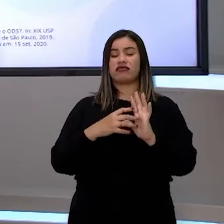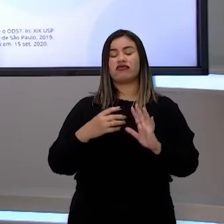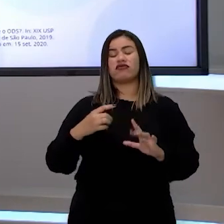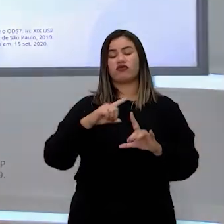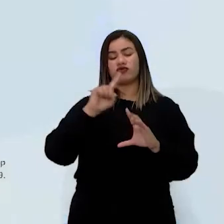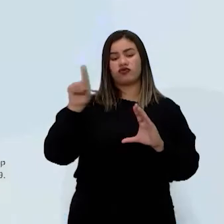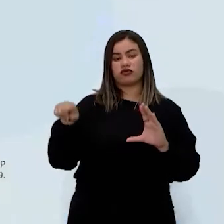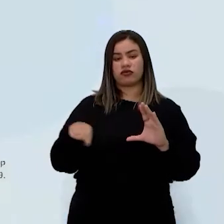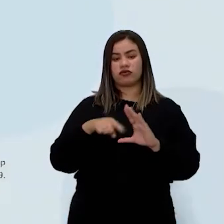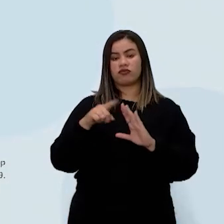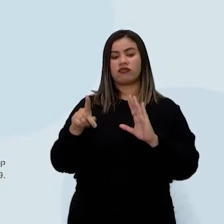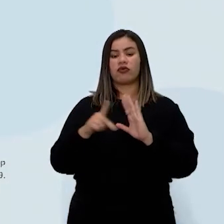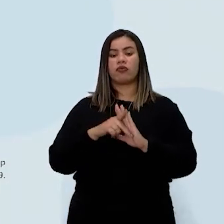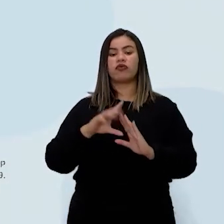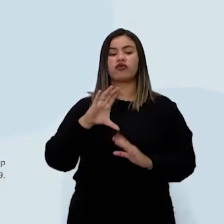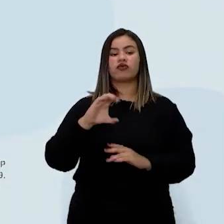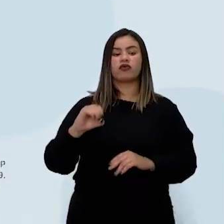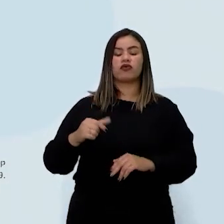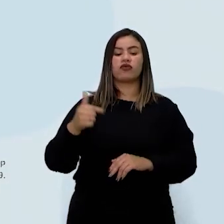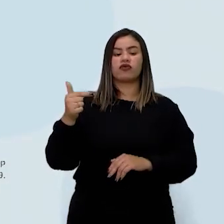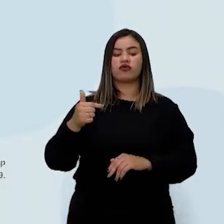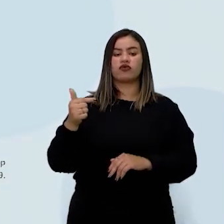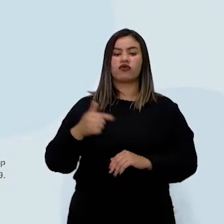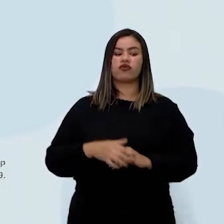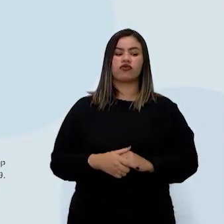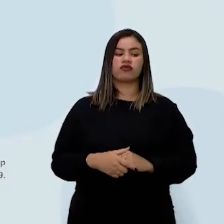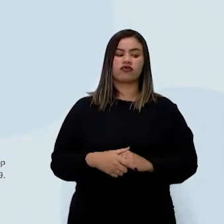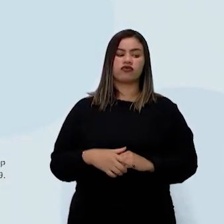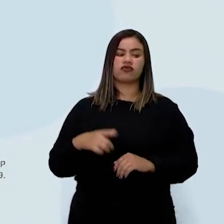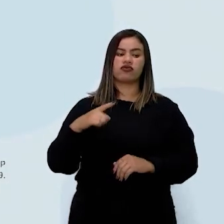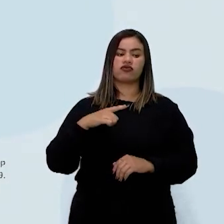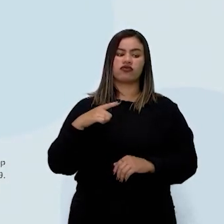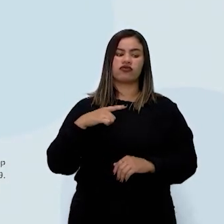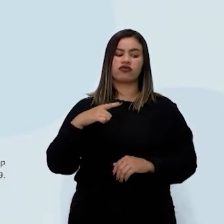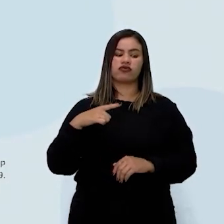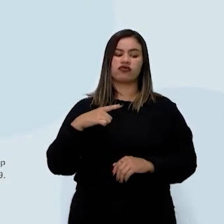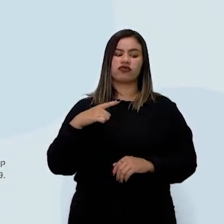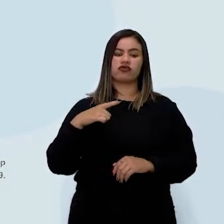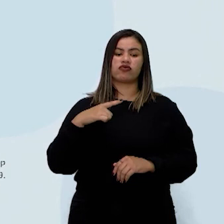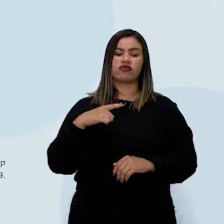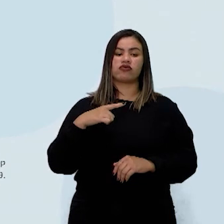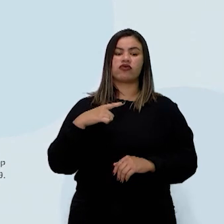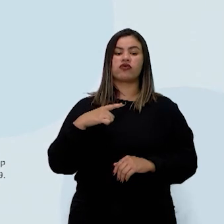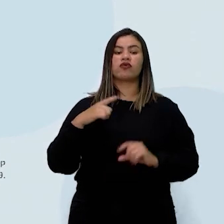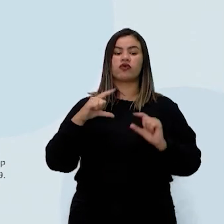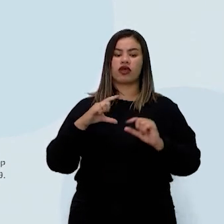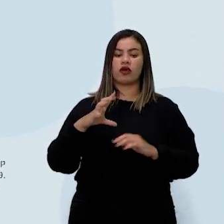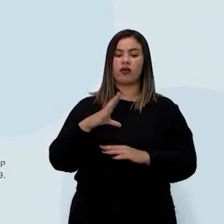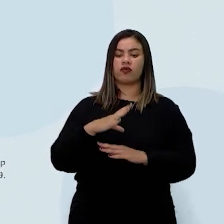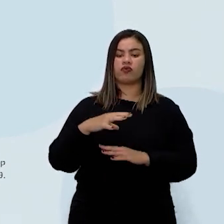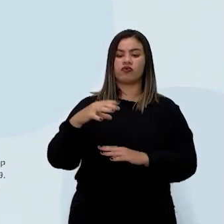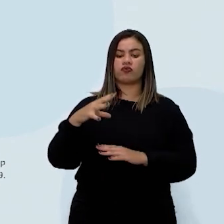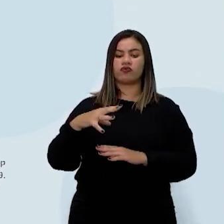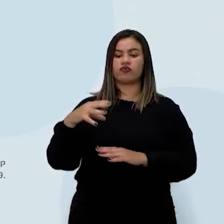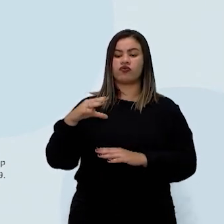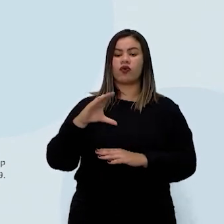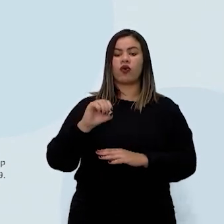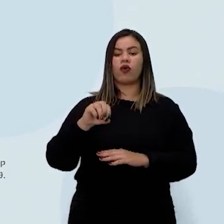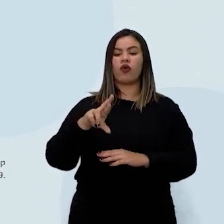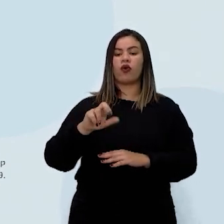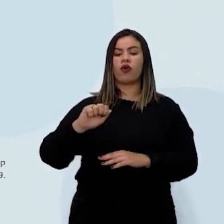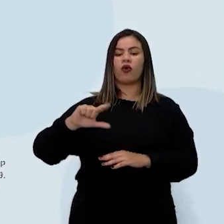é como a gente interfere. Então, aqui eu ressaltei para vocês, olha, o branqueamento dos corais, justamente